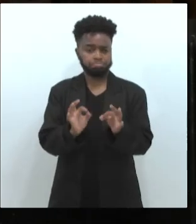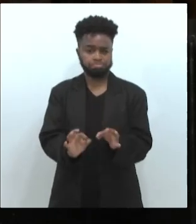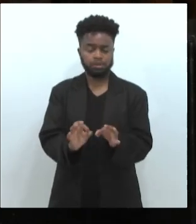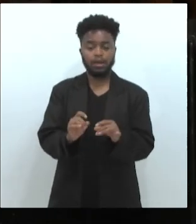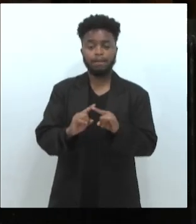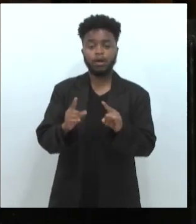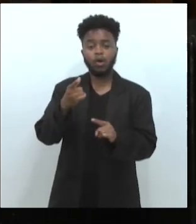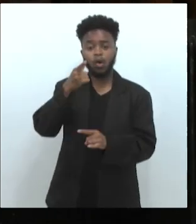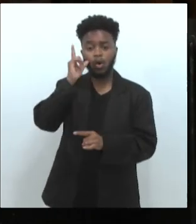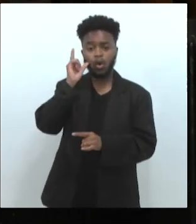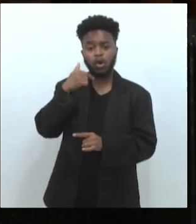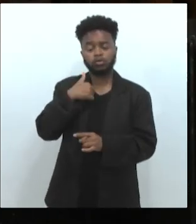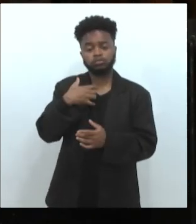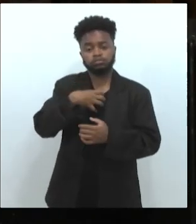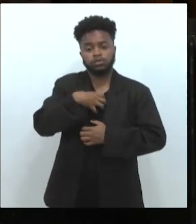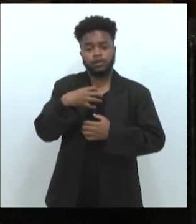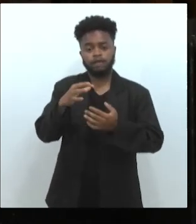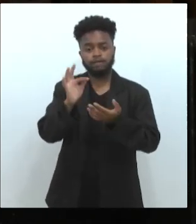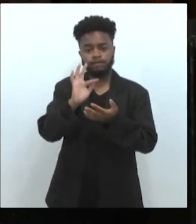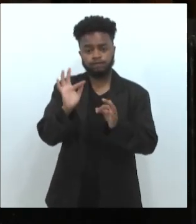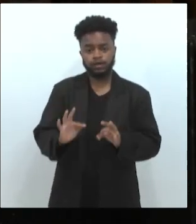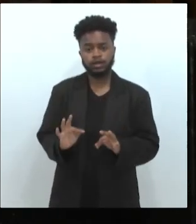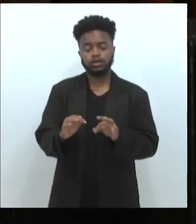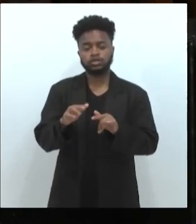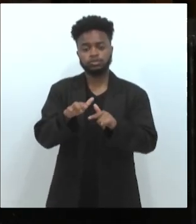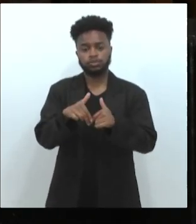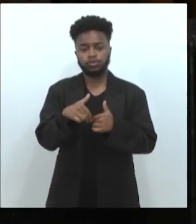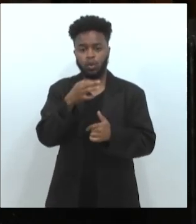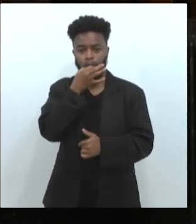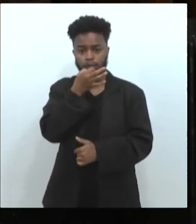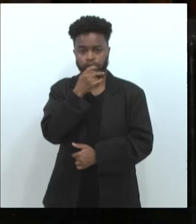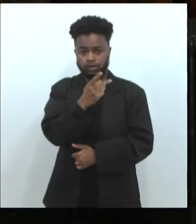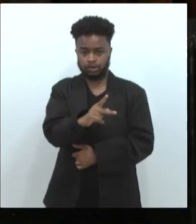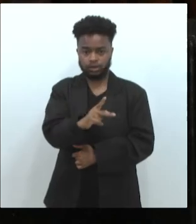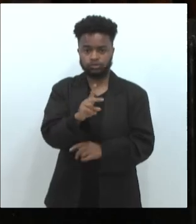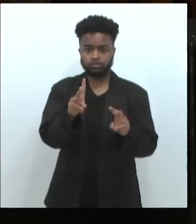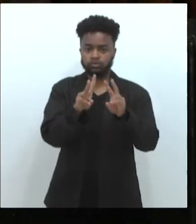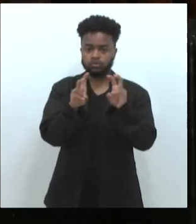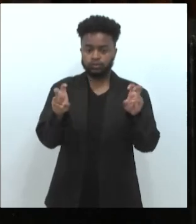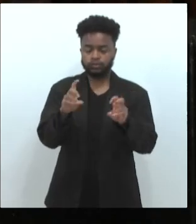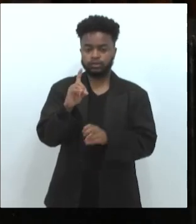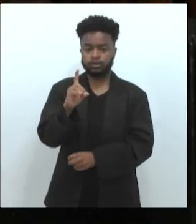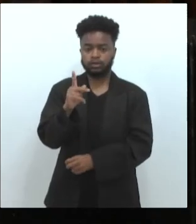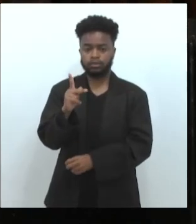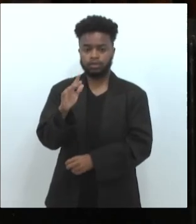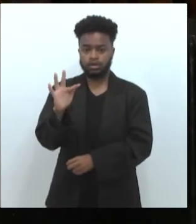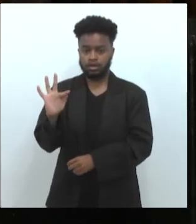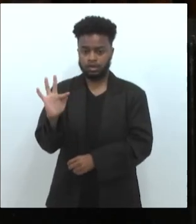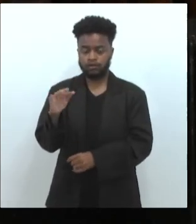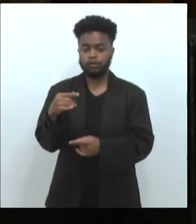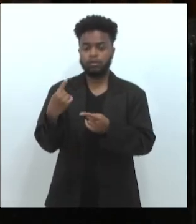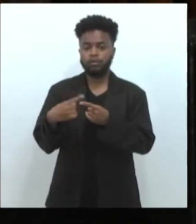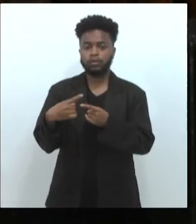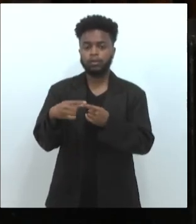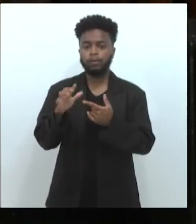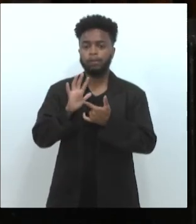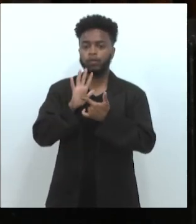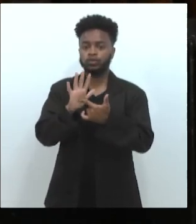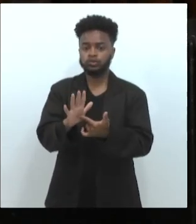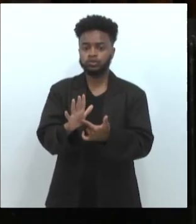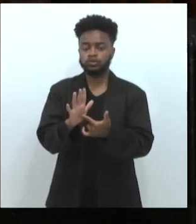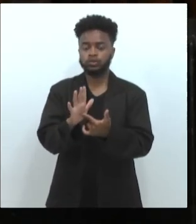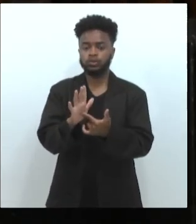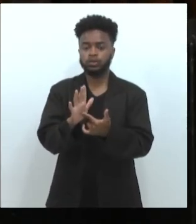extremamente feliz com o posicionamento do ministro Alexandre de Moraes a respeito dessa DPF, que demonstrou ter